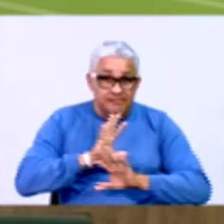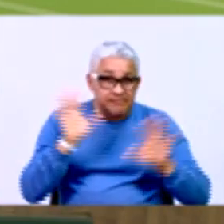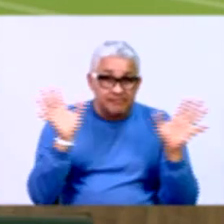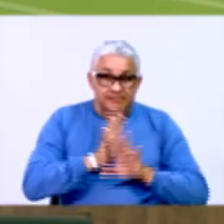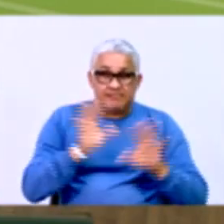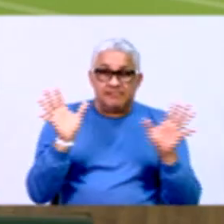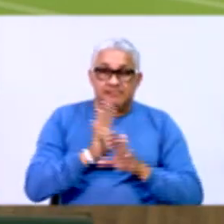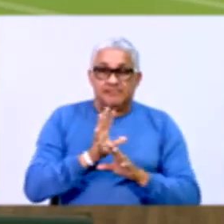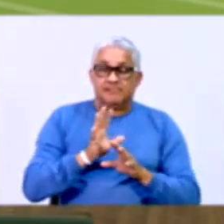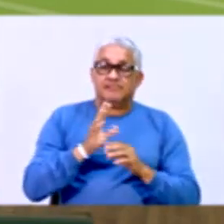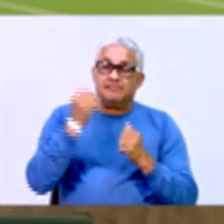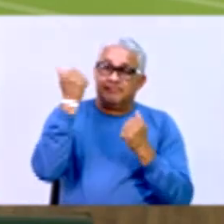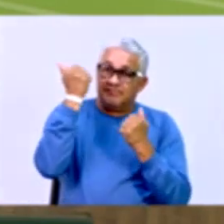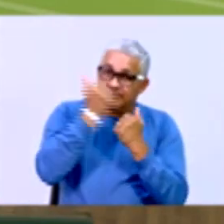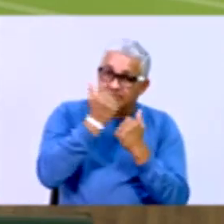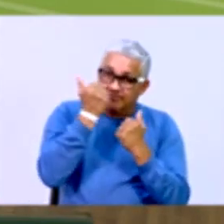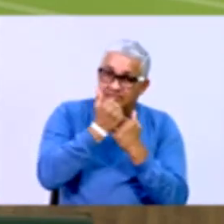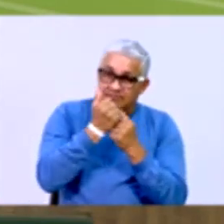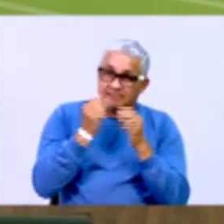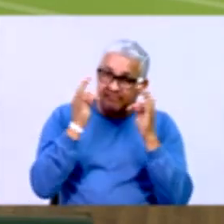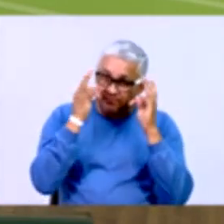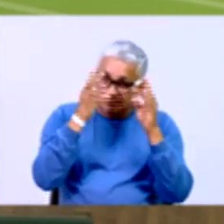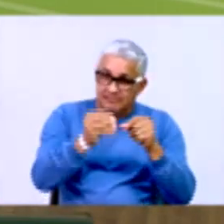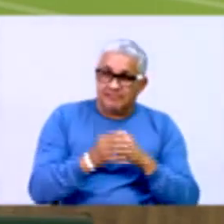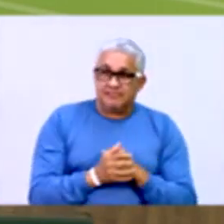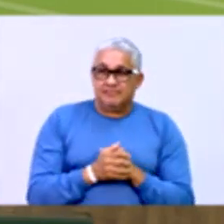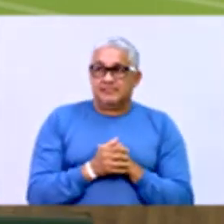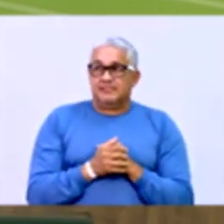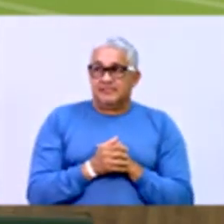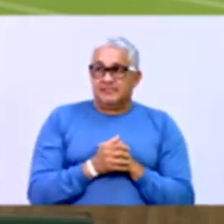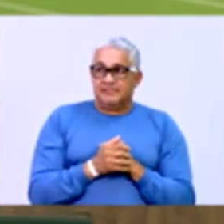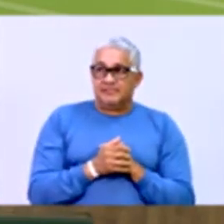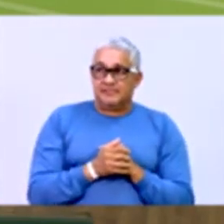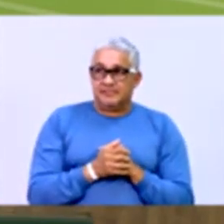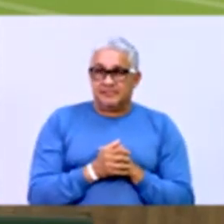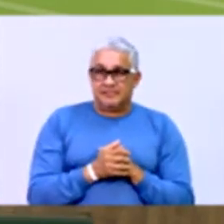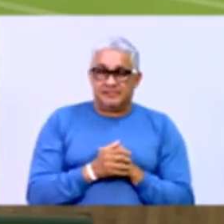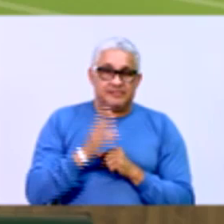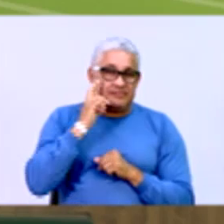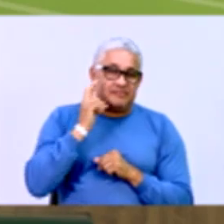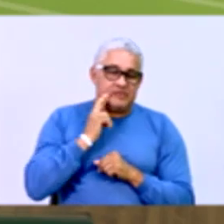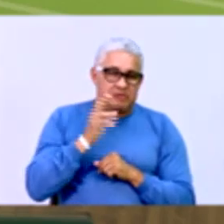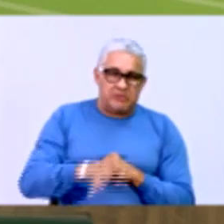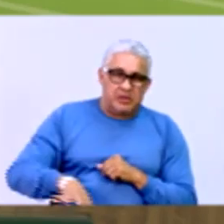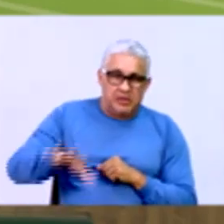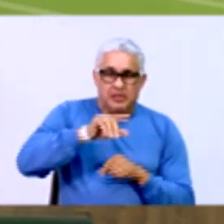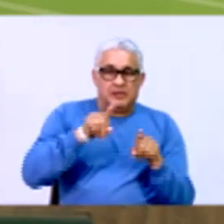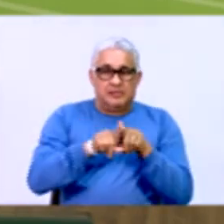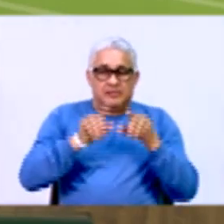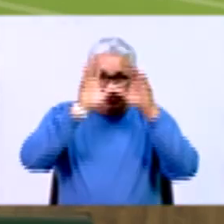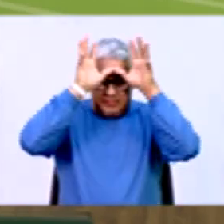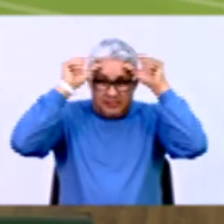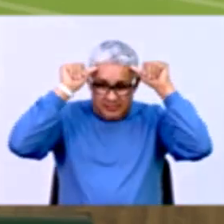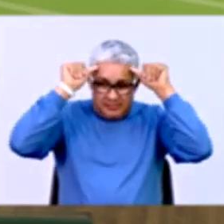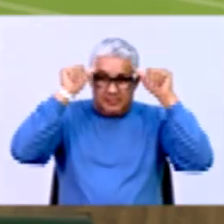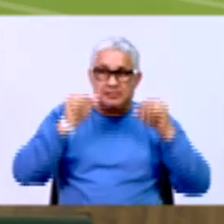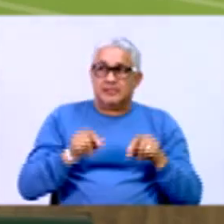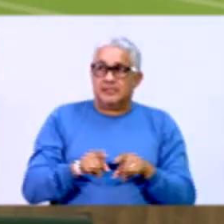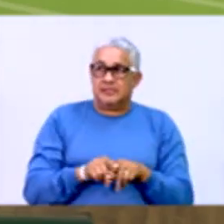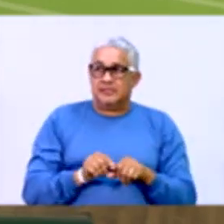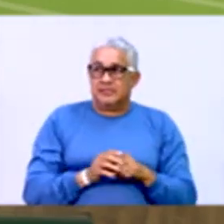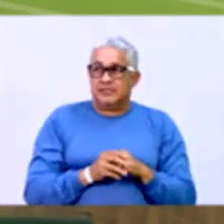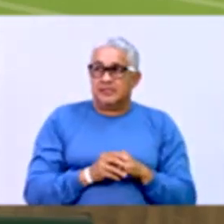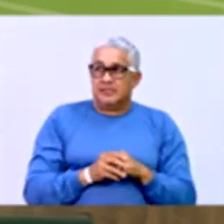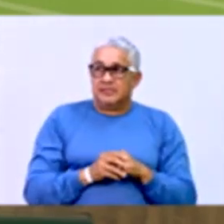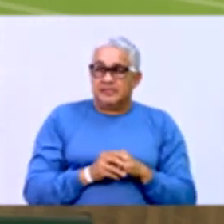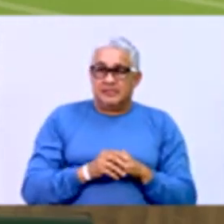pessoal, os tutores que estão aí ao longo de todo o estado do Rondônia e Acre. Então nós temos aqui Eldorado Oeste,